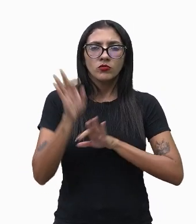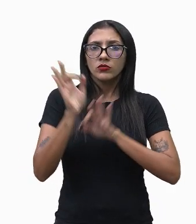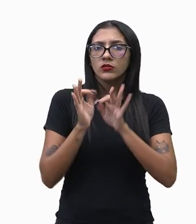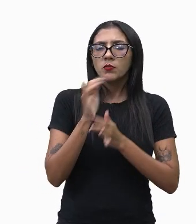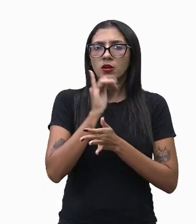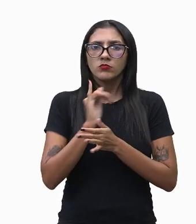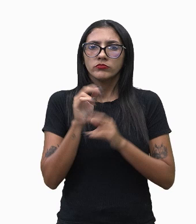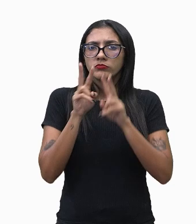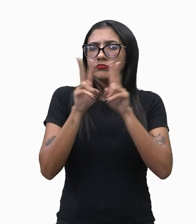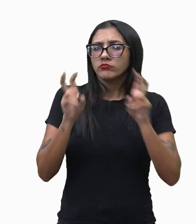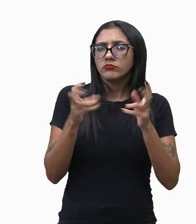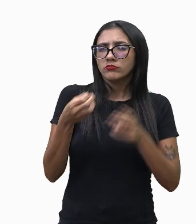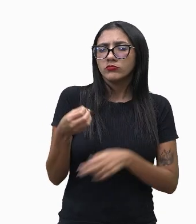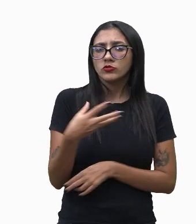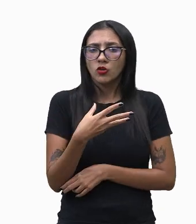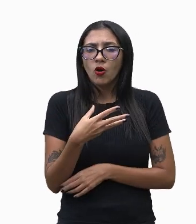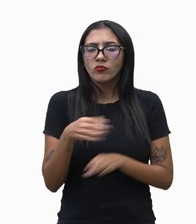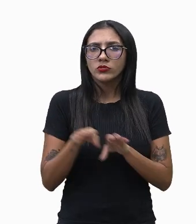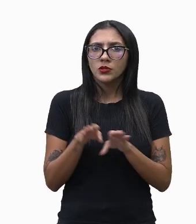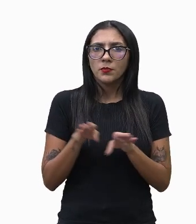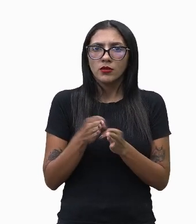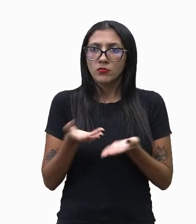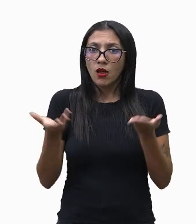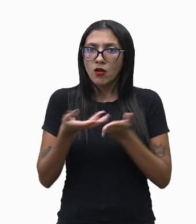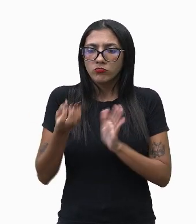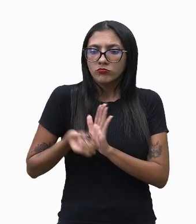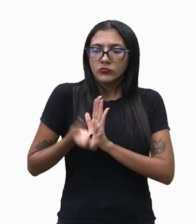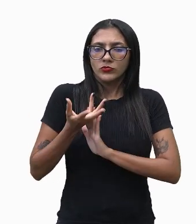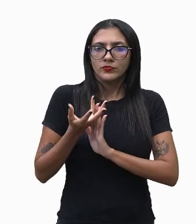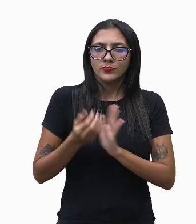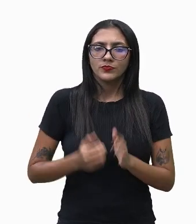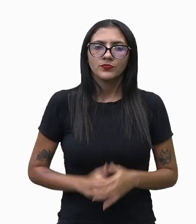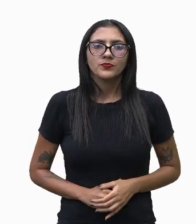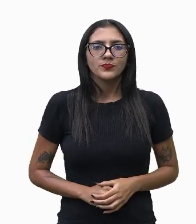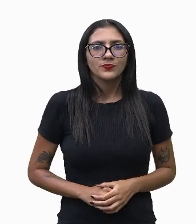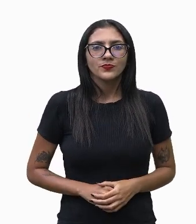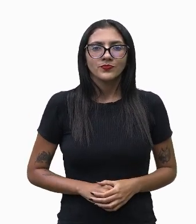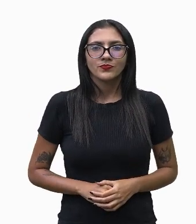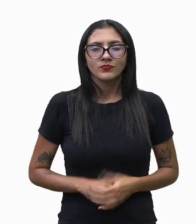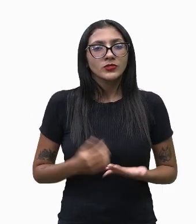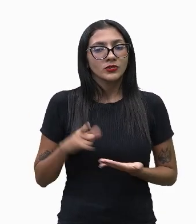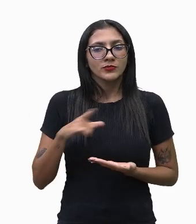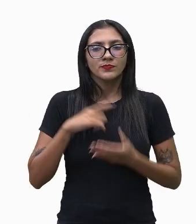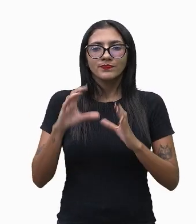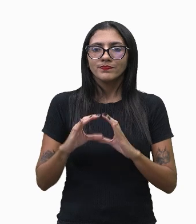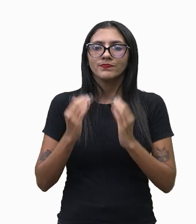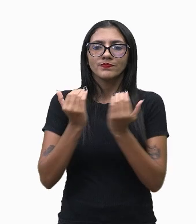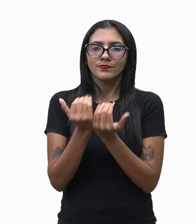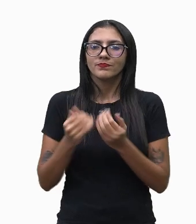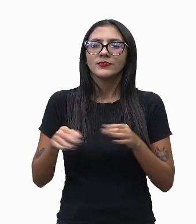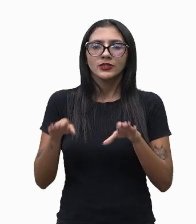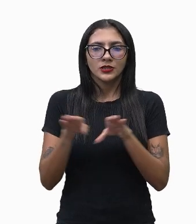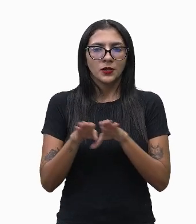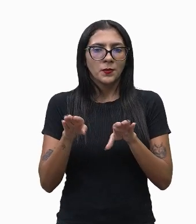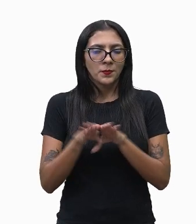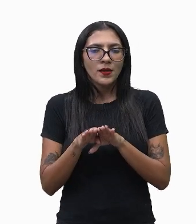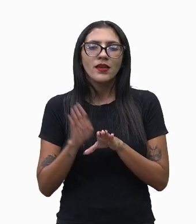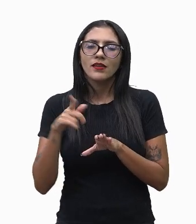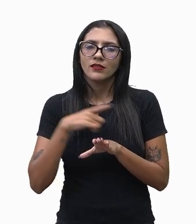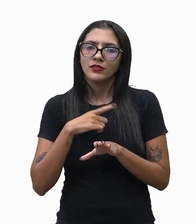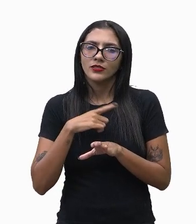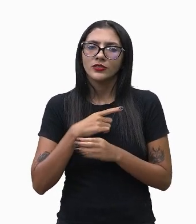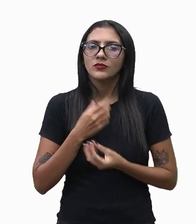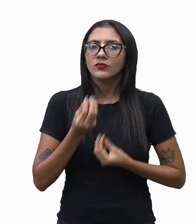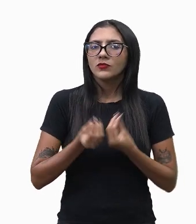temas novos e emergentes, né? Então, a Rio+20, ela veio aí também, né,